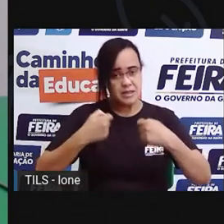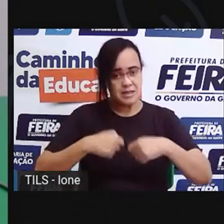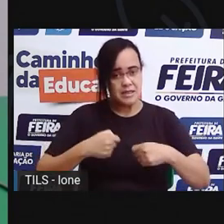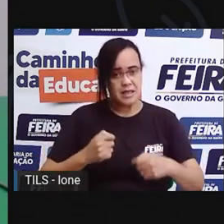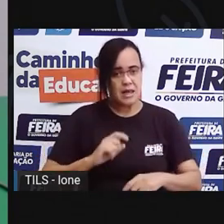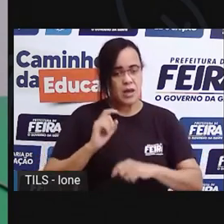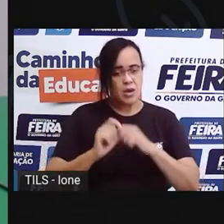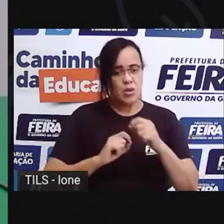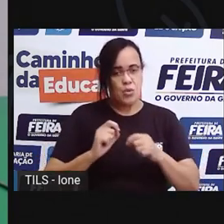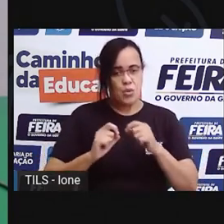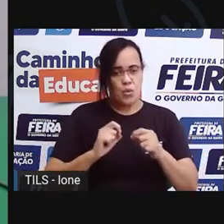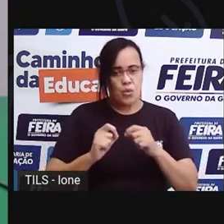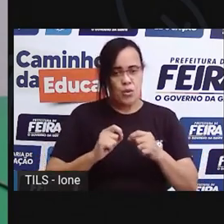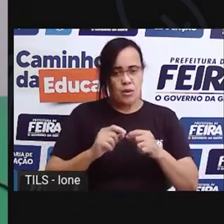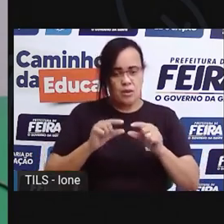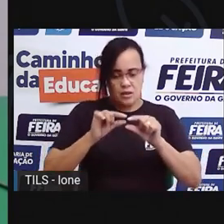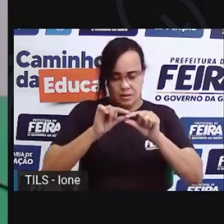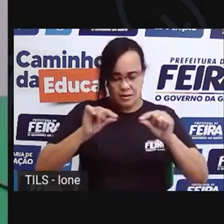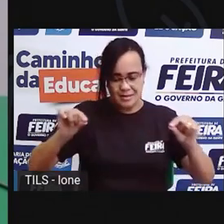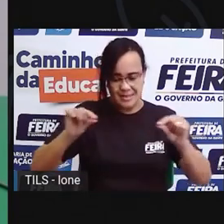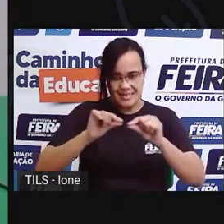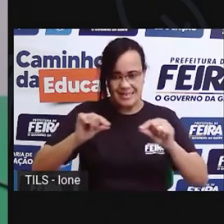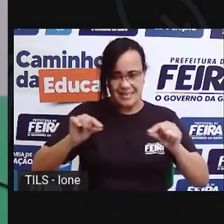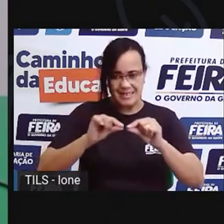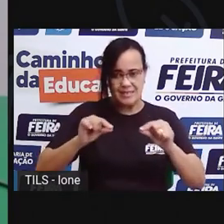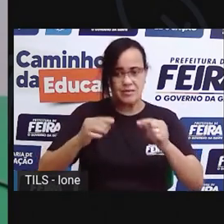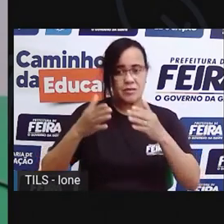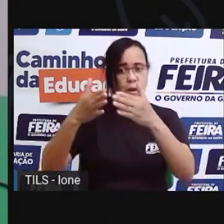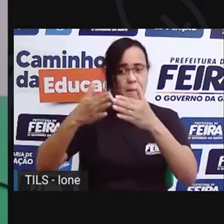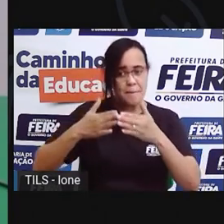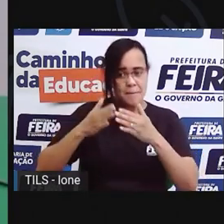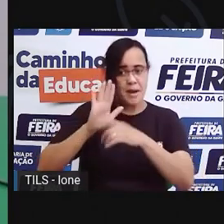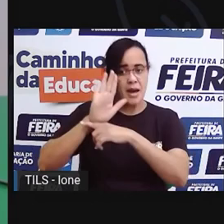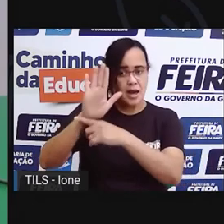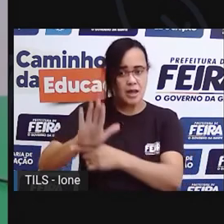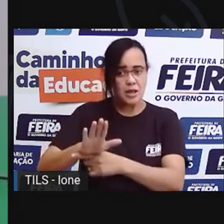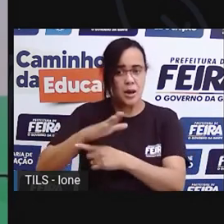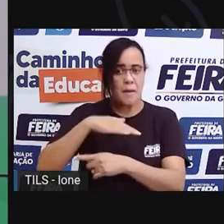prender os palitos. Tá bom?